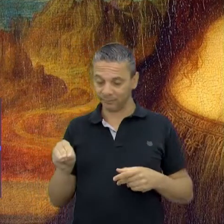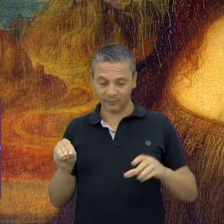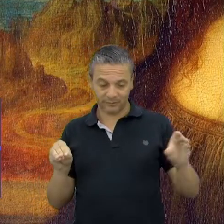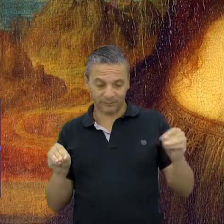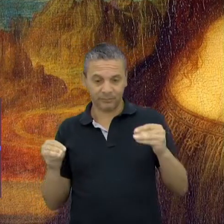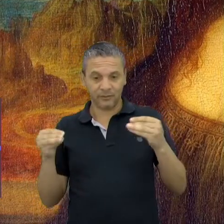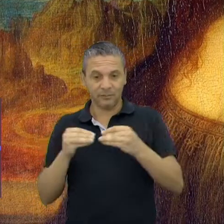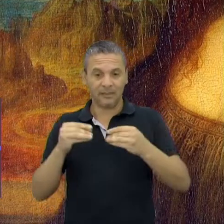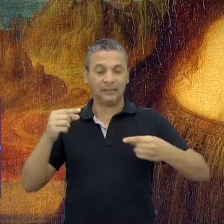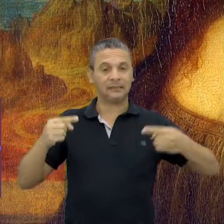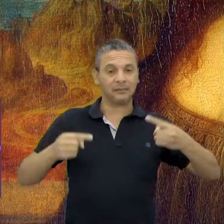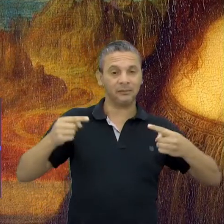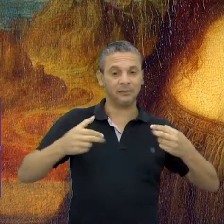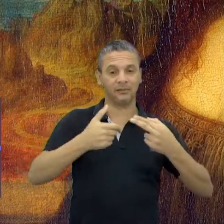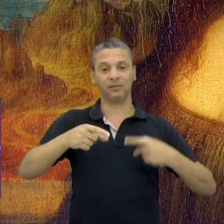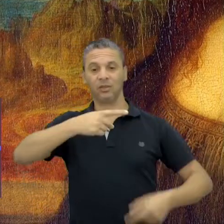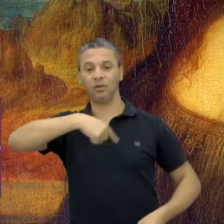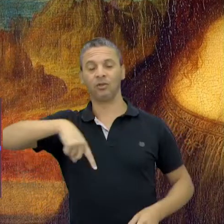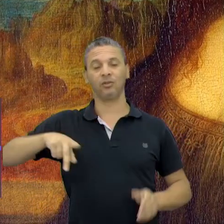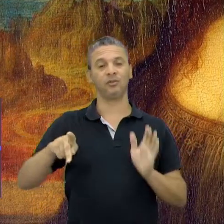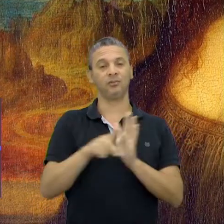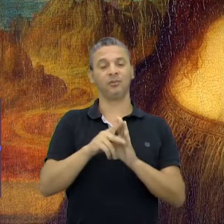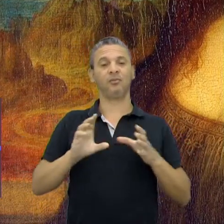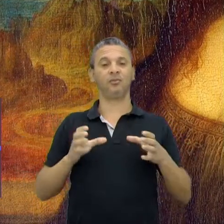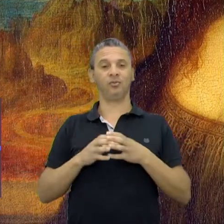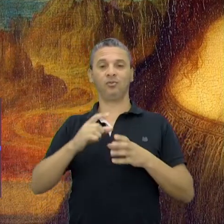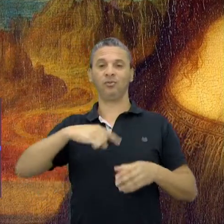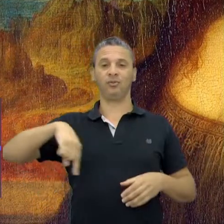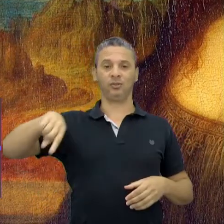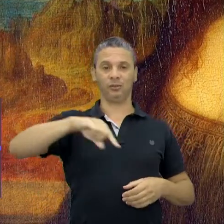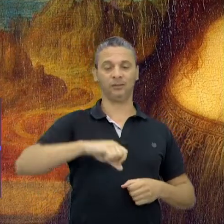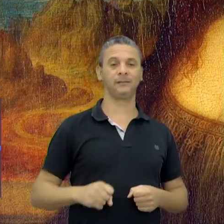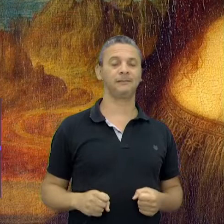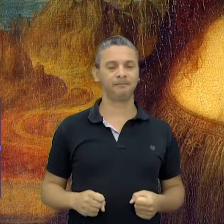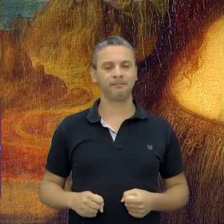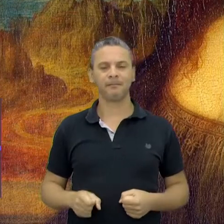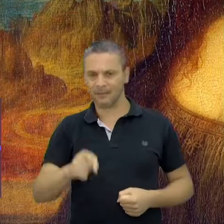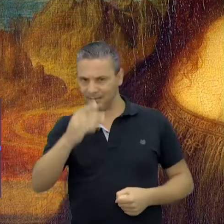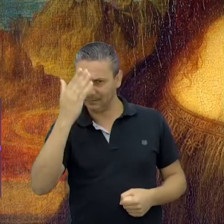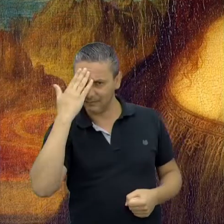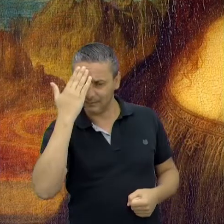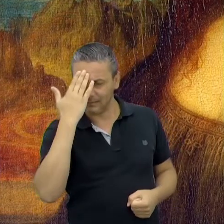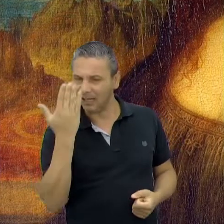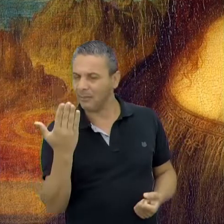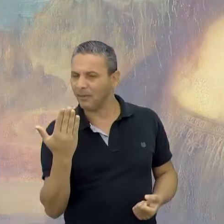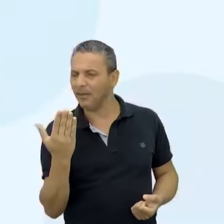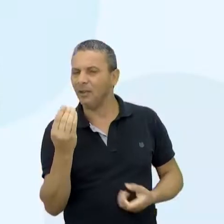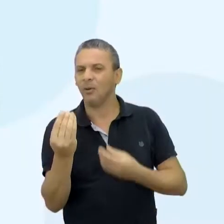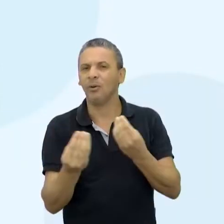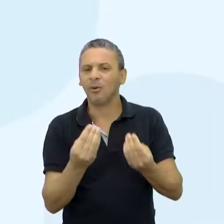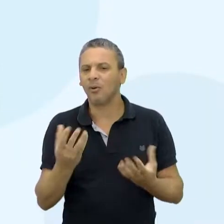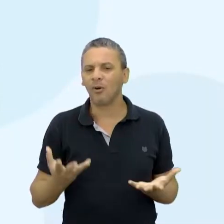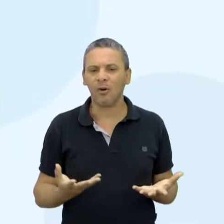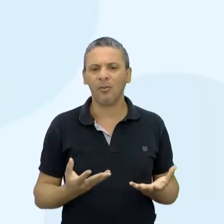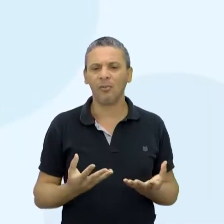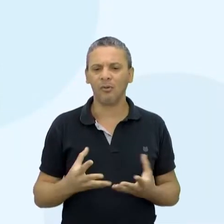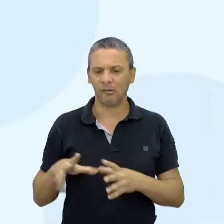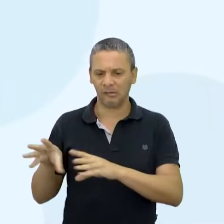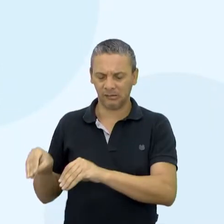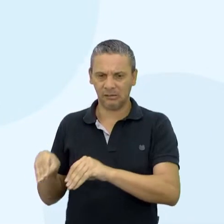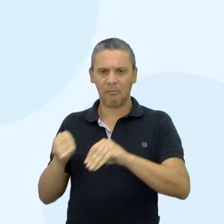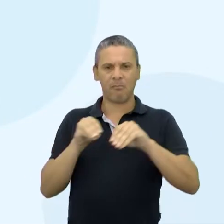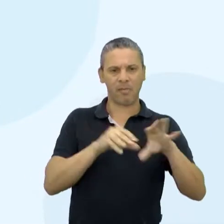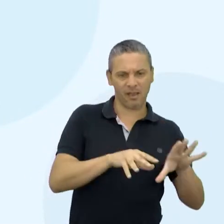começar a competir com o nosso próprio mercado, nosso nicho, não é verdade? E você sabe a diferença entre plágio